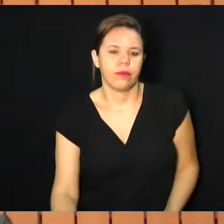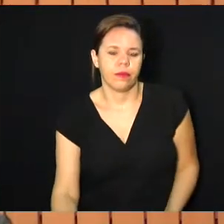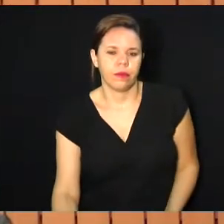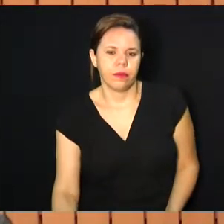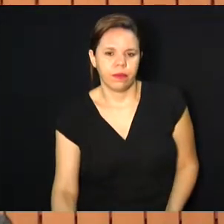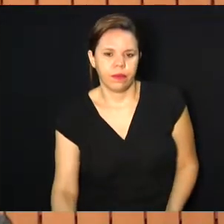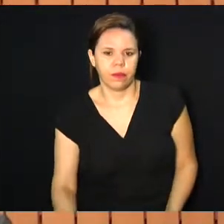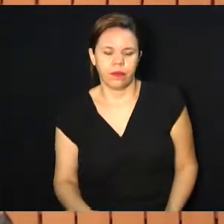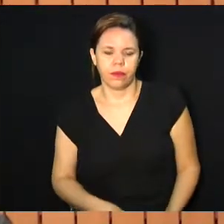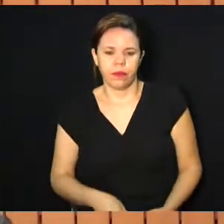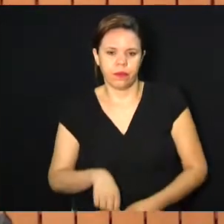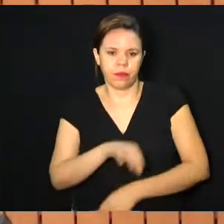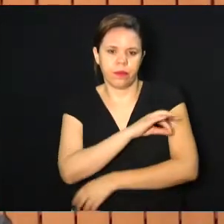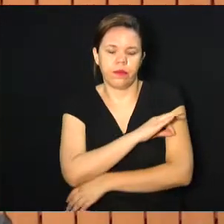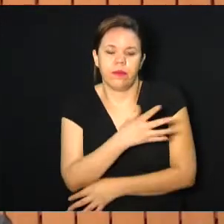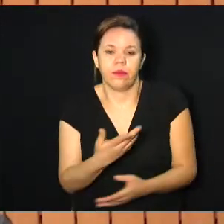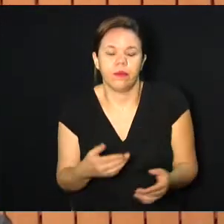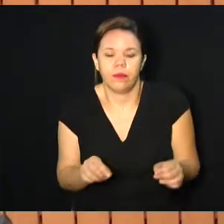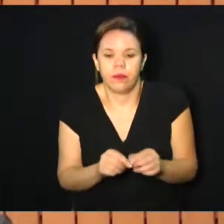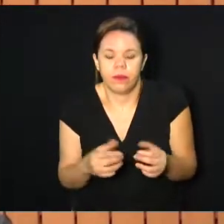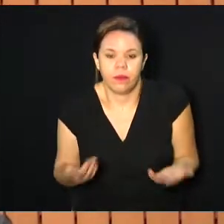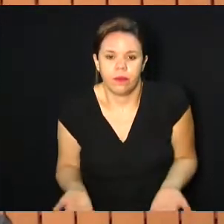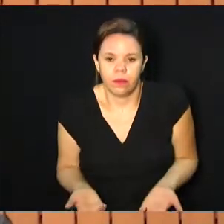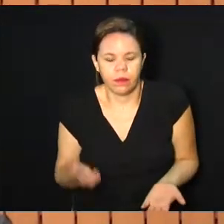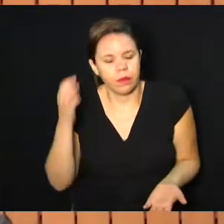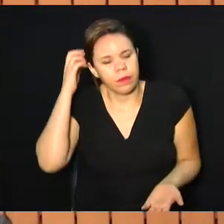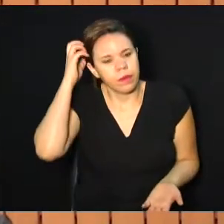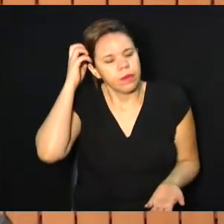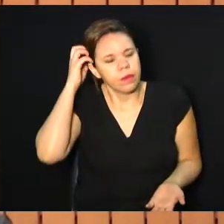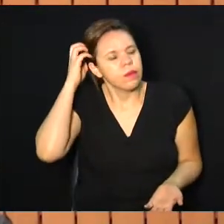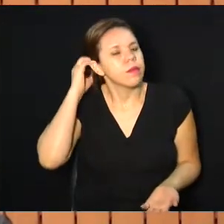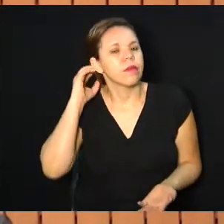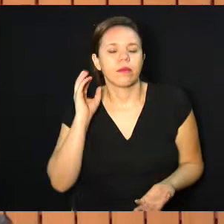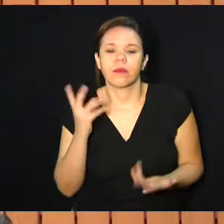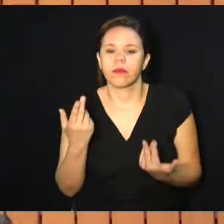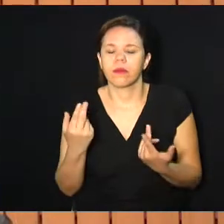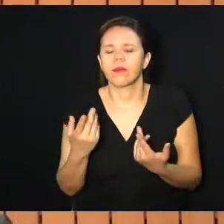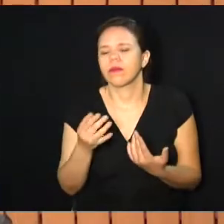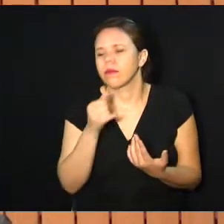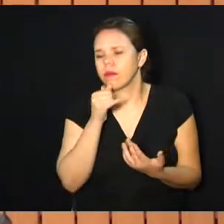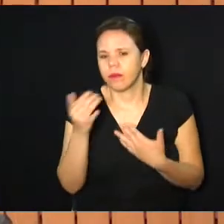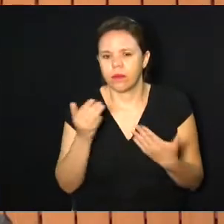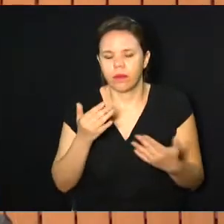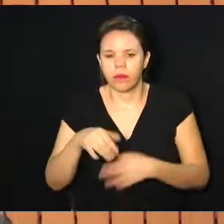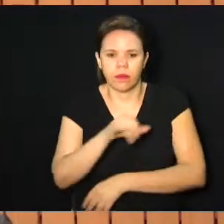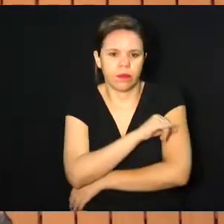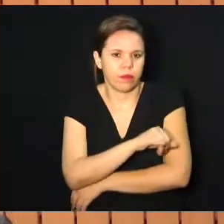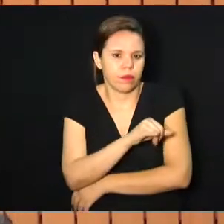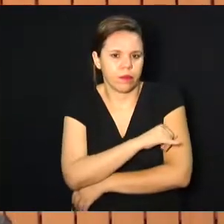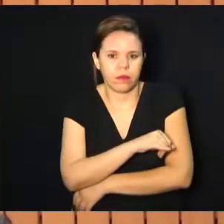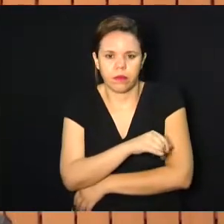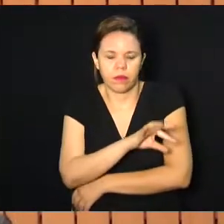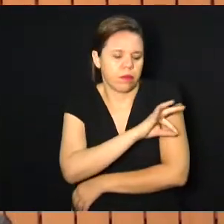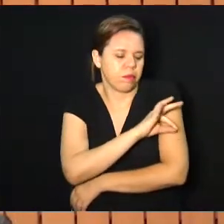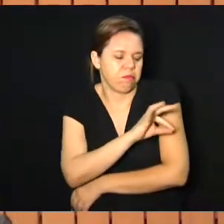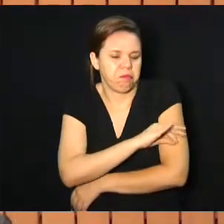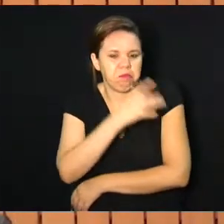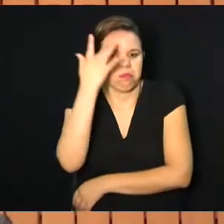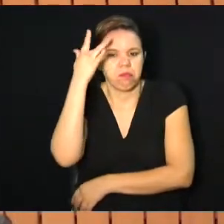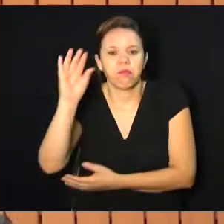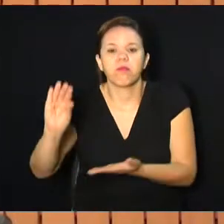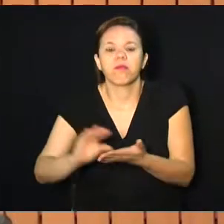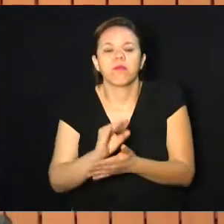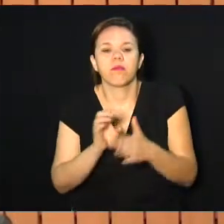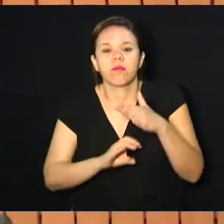mas pelo poder público. E, com isso, a gente chega a casos como no Rio de Janeiro, onde a prefeitura sequer sabe quanto dinheiro entrou. As